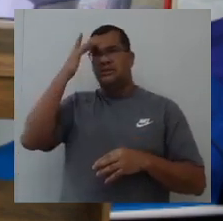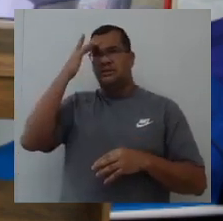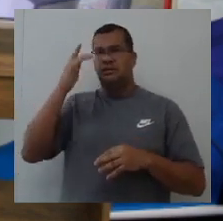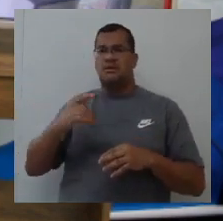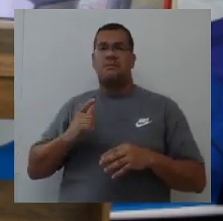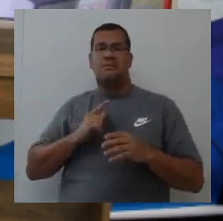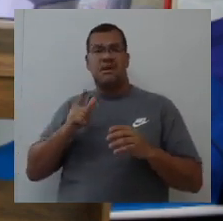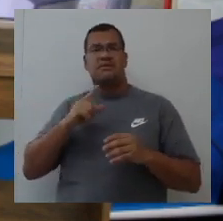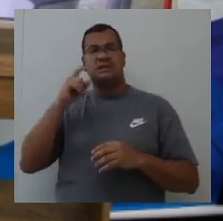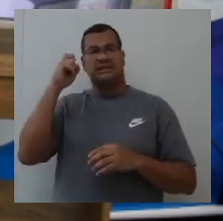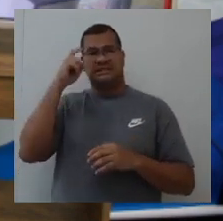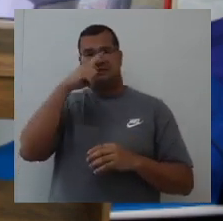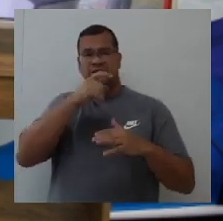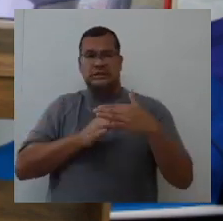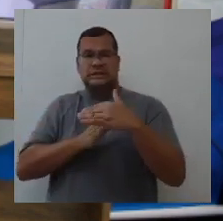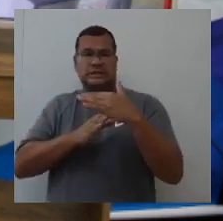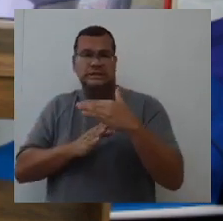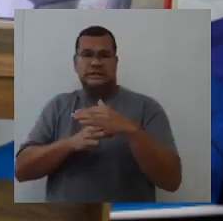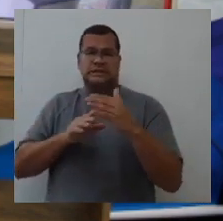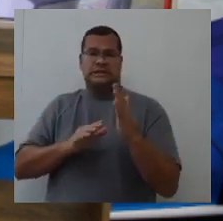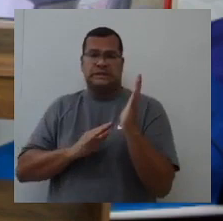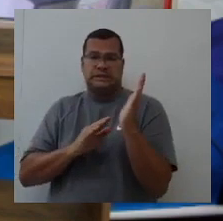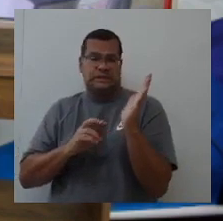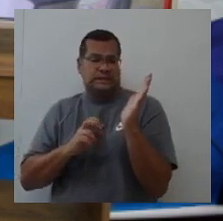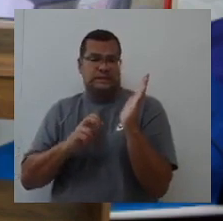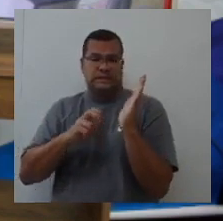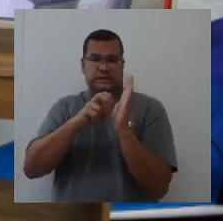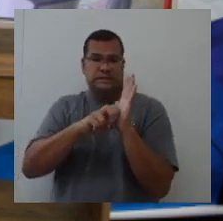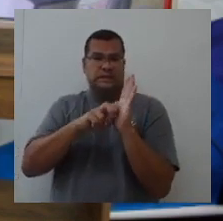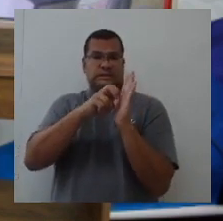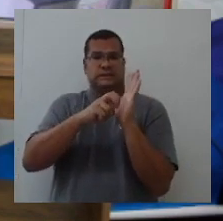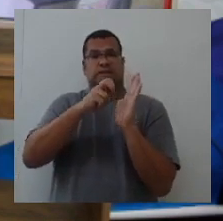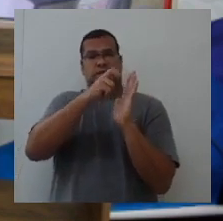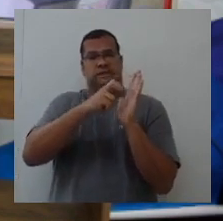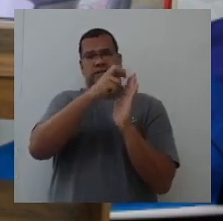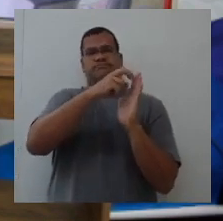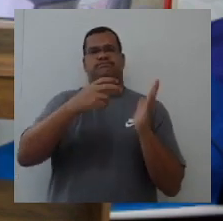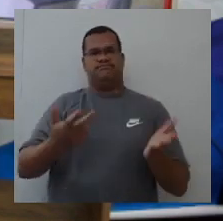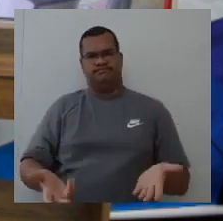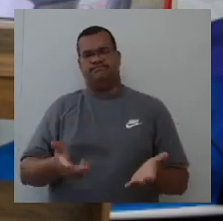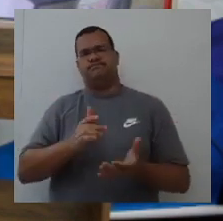vai ter dificuldade de acesso. Essa rampa, será que ela estaria dentro do padrão